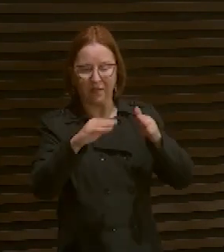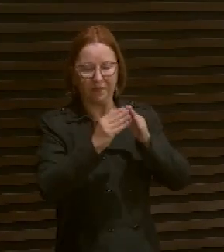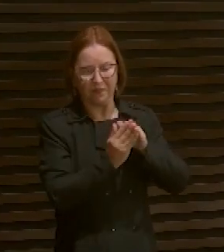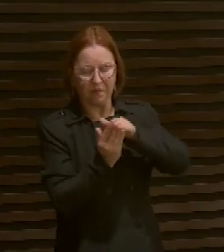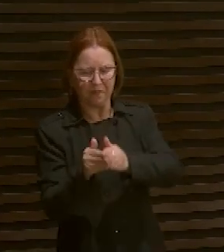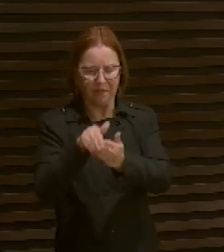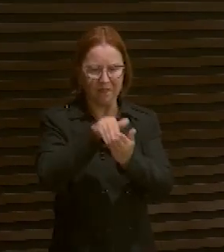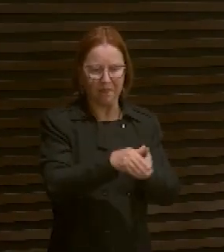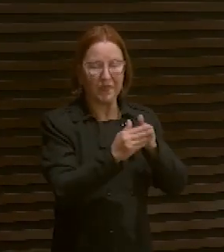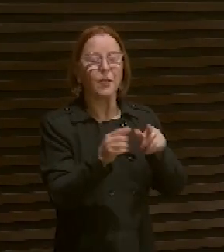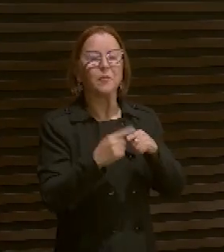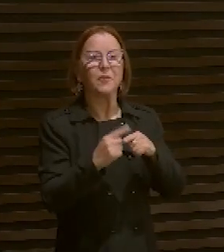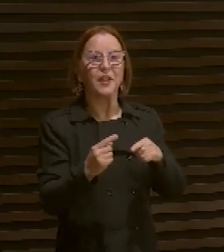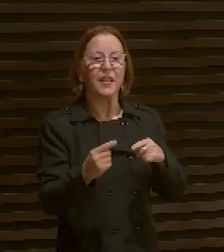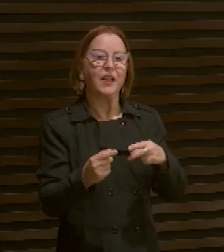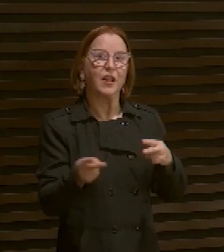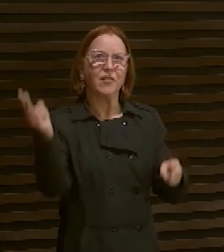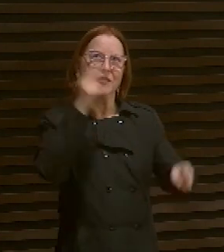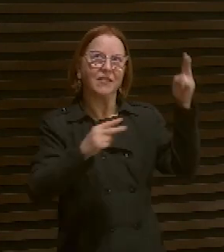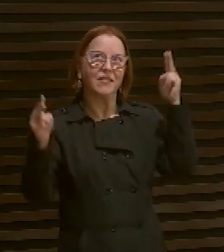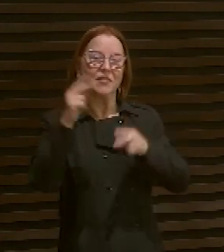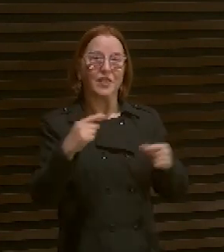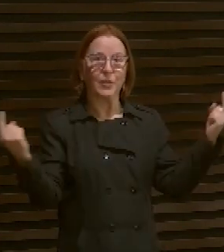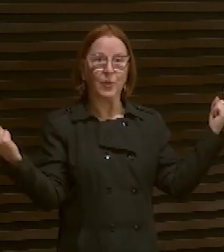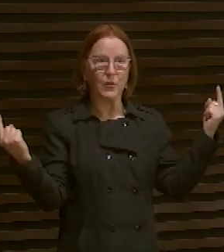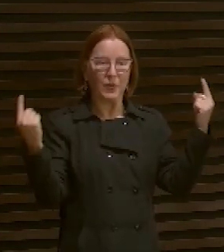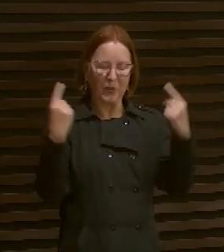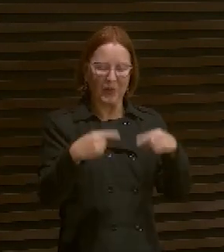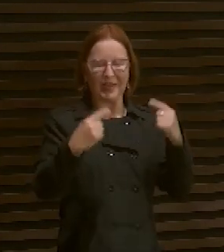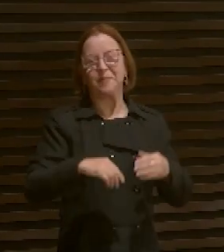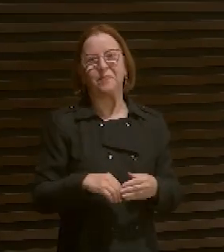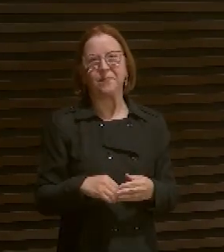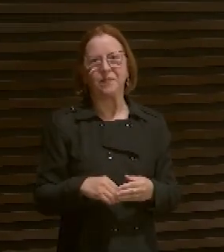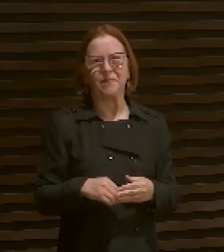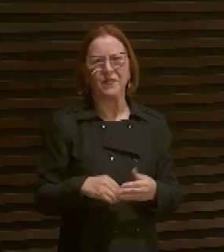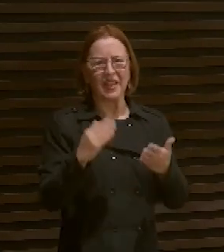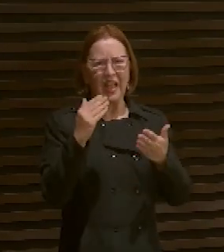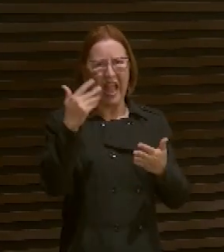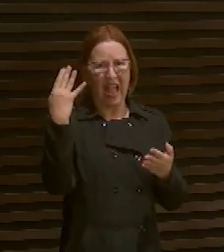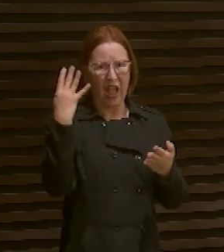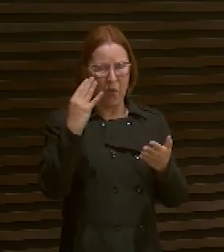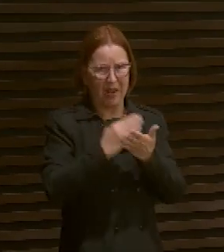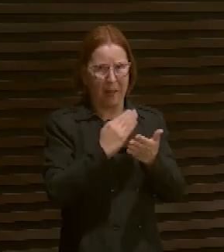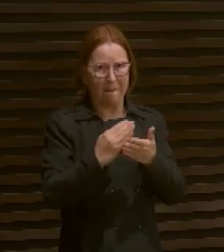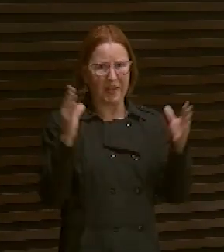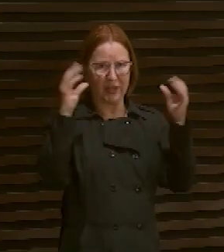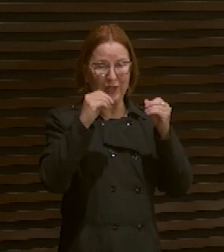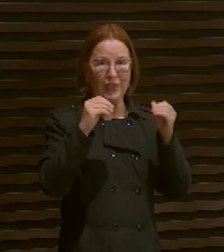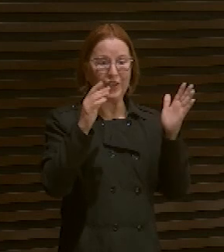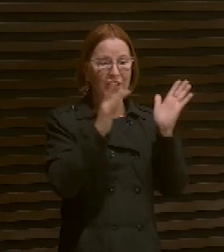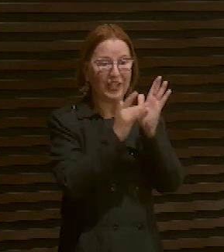contrário. Na quarta vigília da noite, foi ter Jesus com eles, andando por sobre o